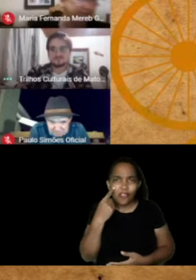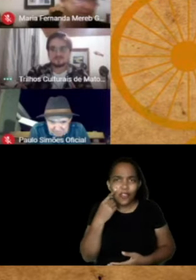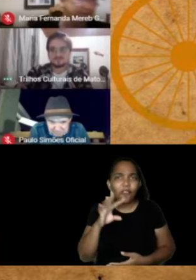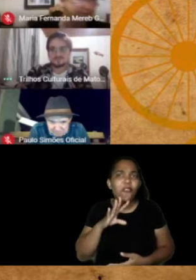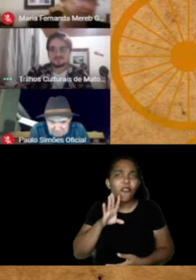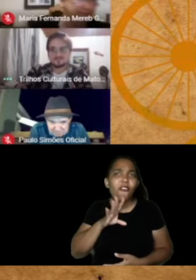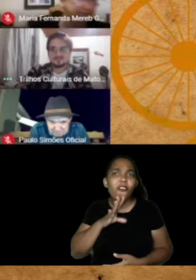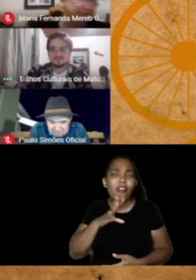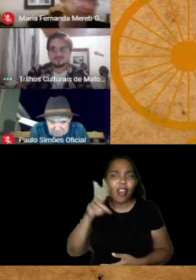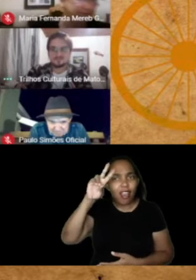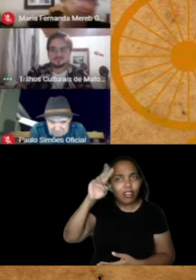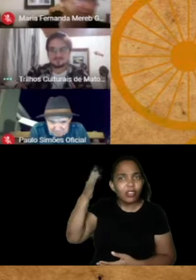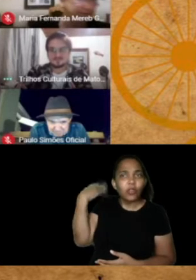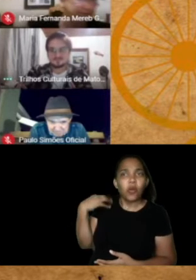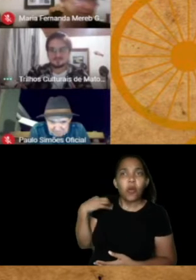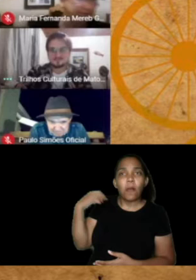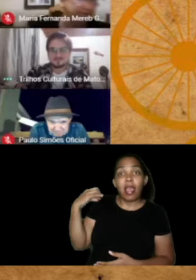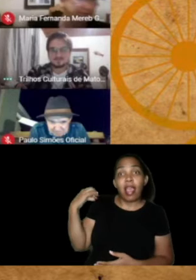Famoso